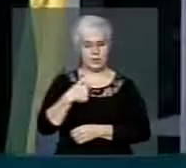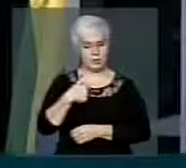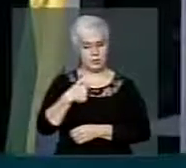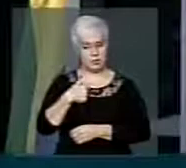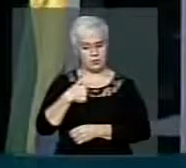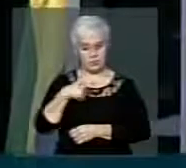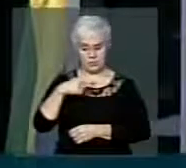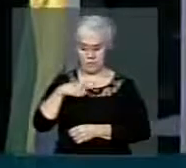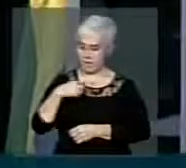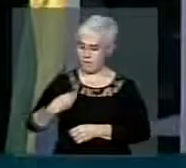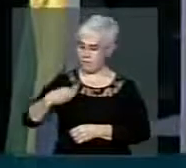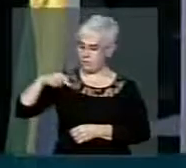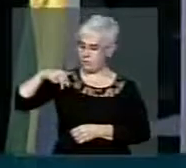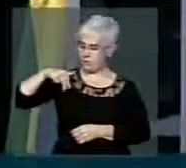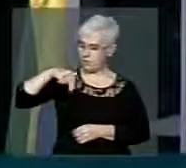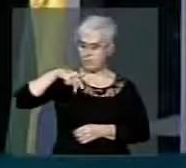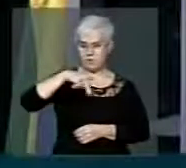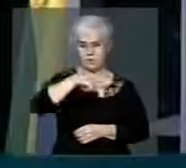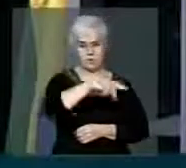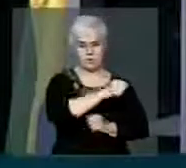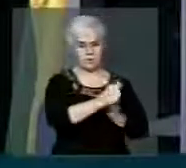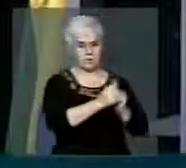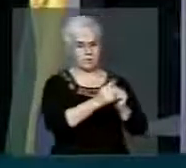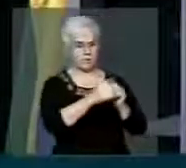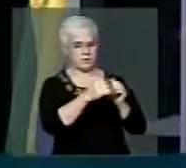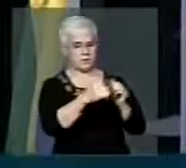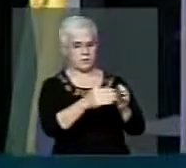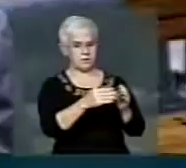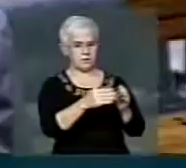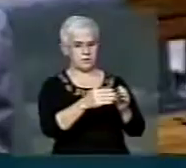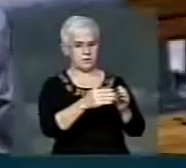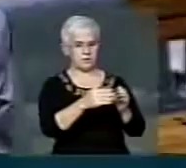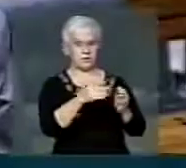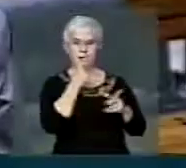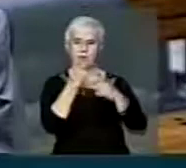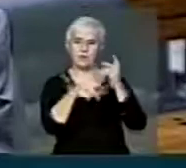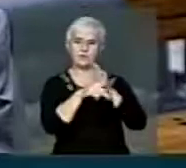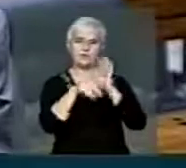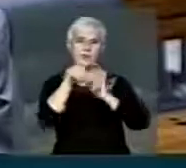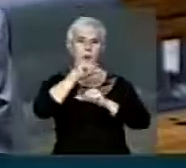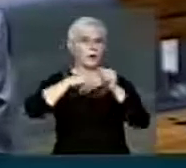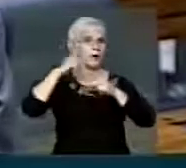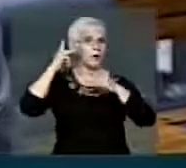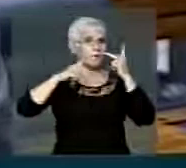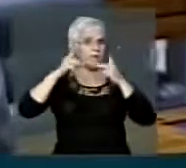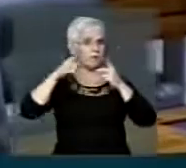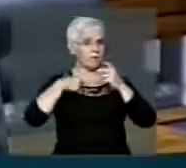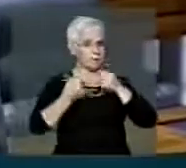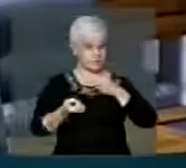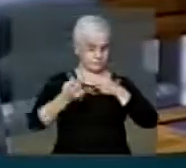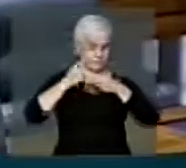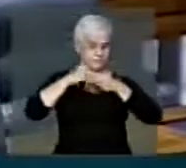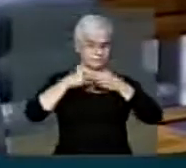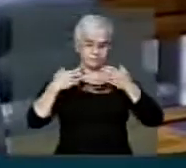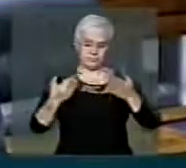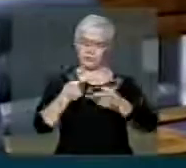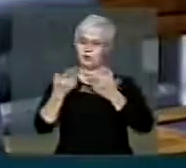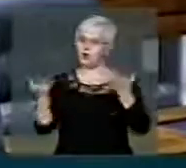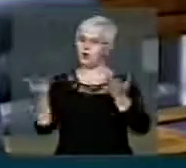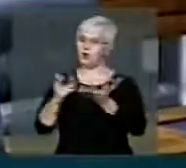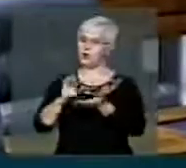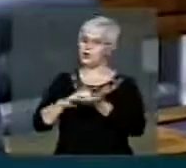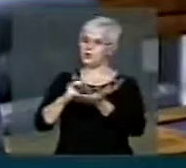caminho, aqui na liderança do PMDB, quando Vossa Excelência abordou a reforma política, que hoje, ao meio-dia, a